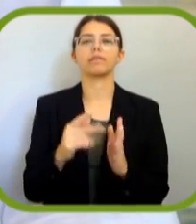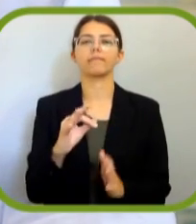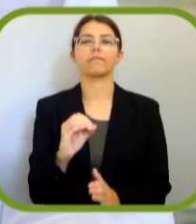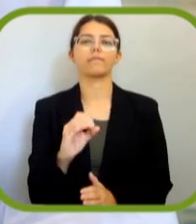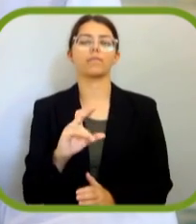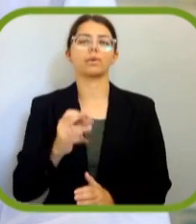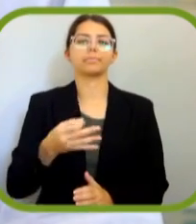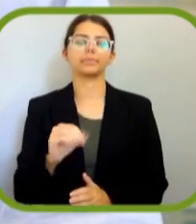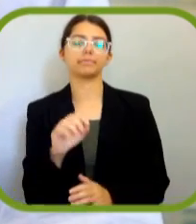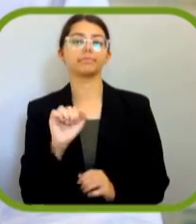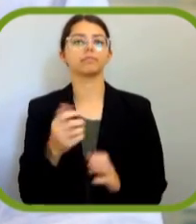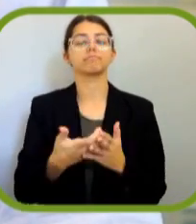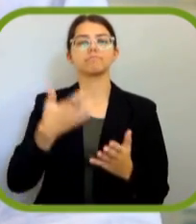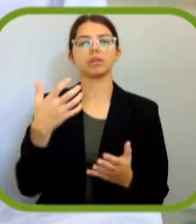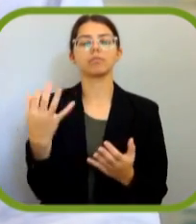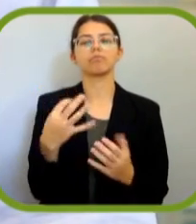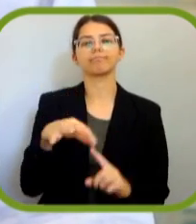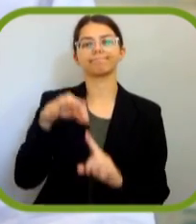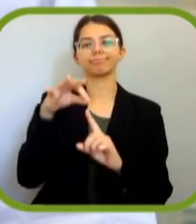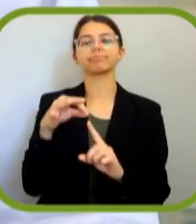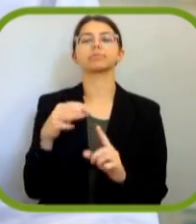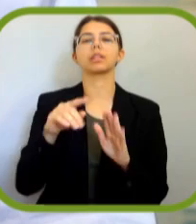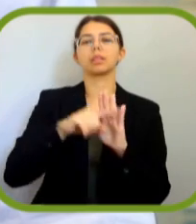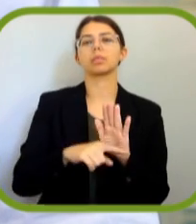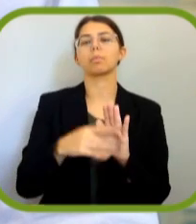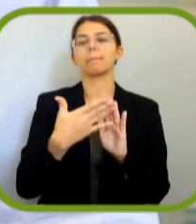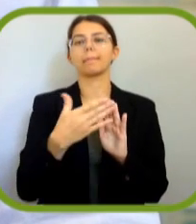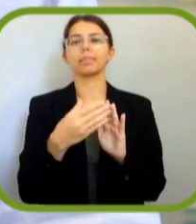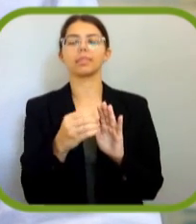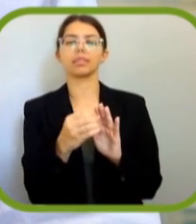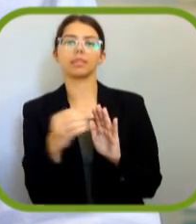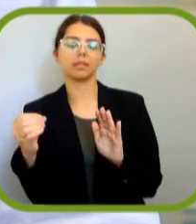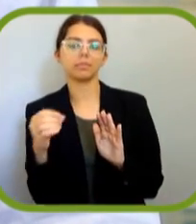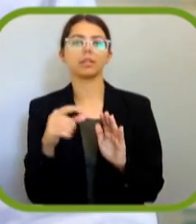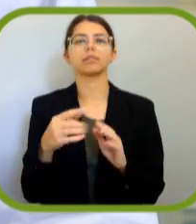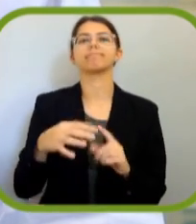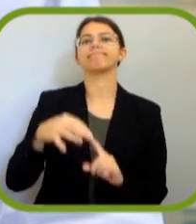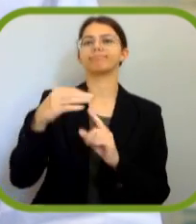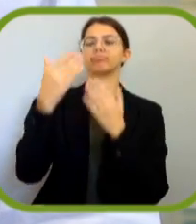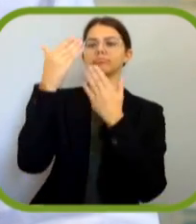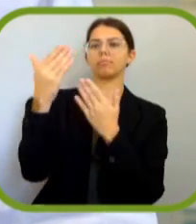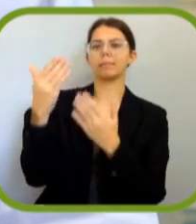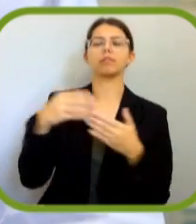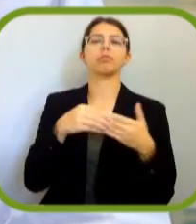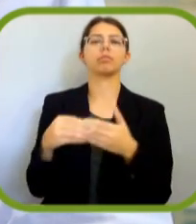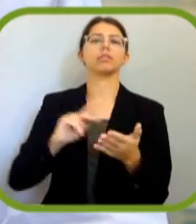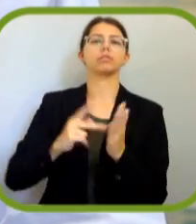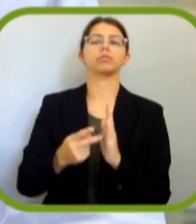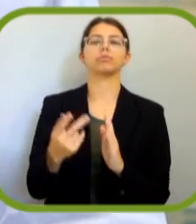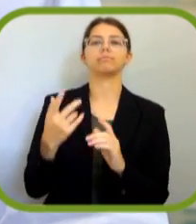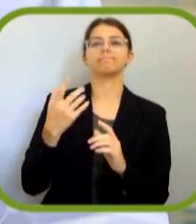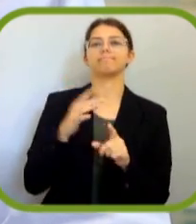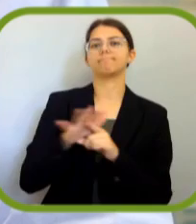Forbes. Foi ainda destacado pela lista Progress 1000 e ocupa um lugar de mérito dentro dos líderes tecnológicos